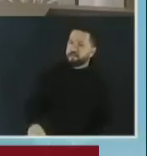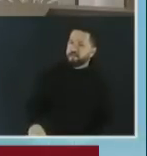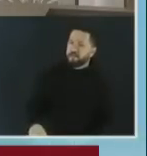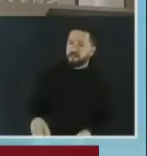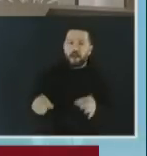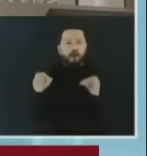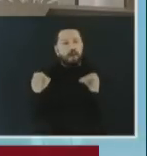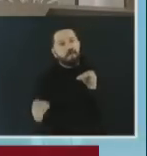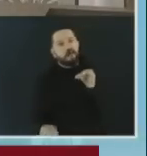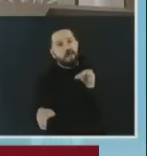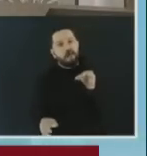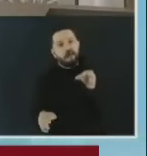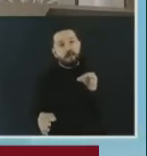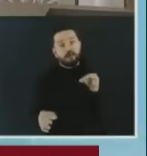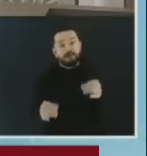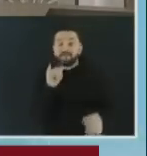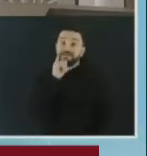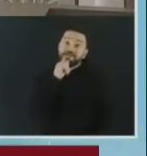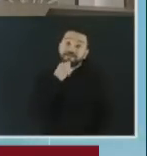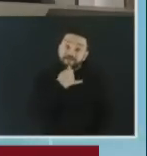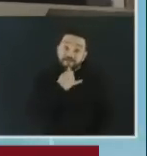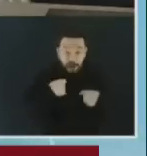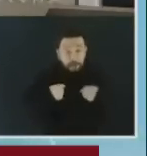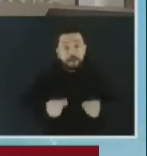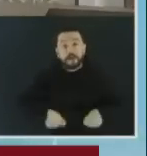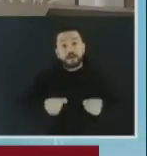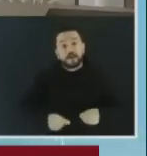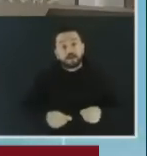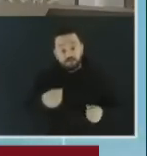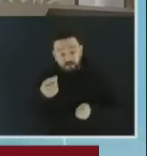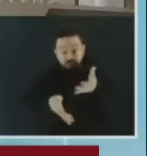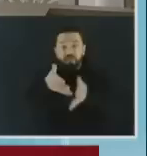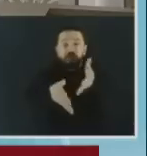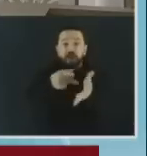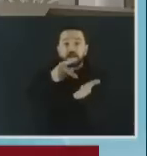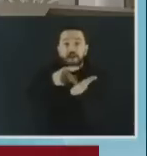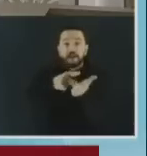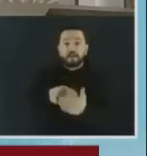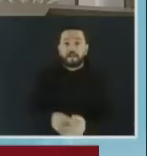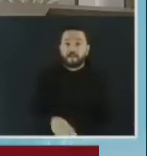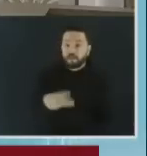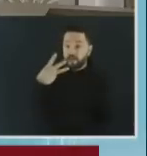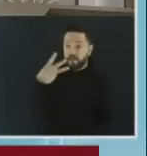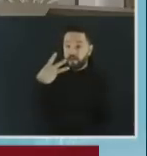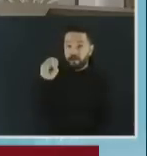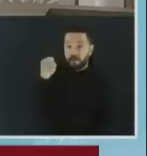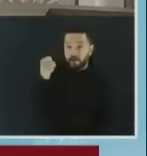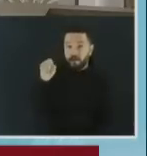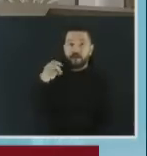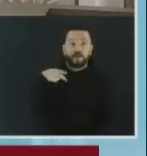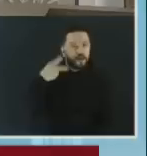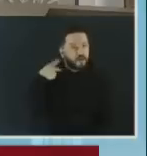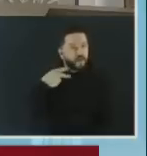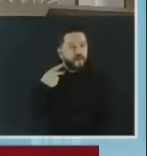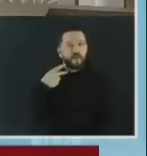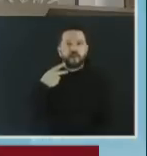igreja no mês de fevereiro e acabou atrapalhando um culto religioso. A votação começa logo mais às 9 horas da manhã e a